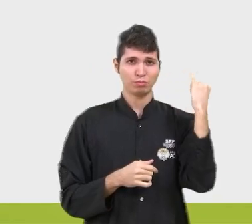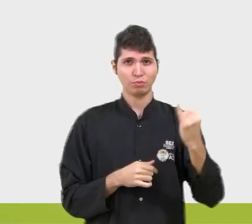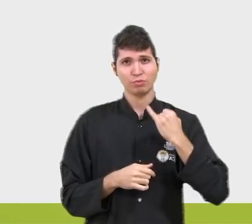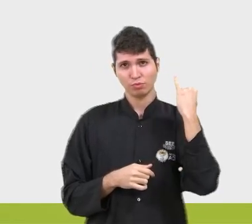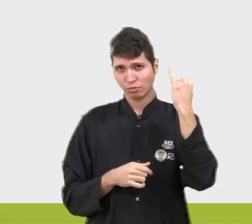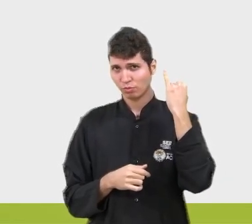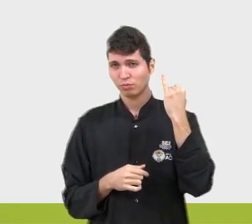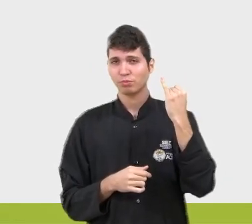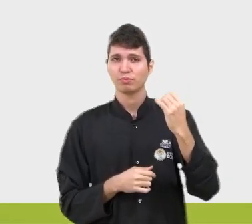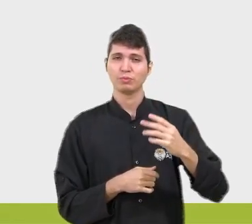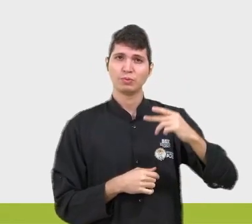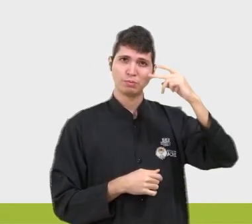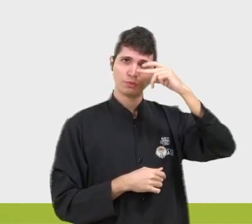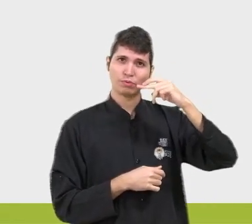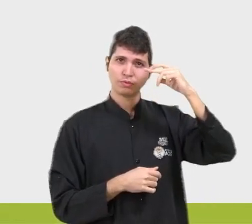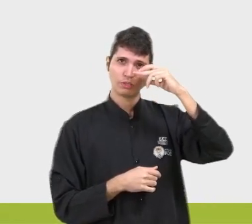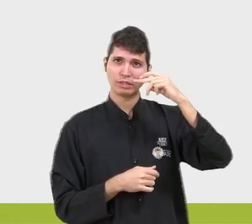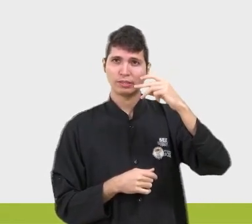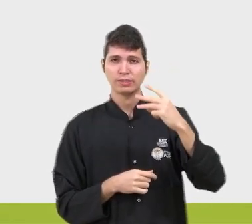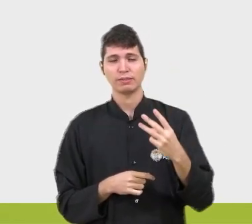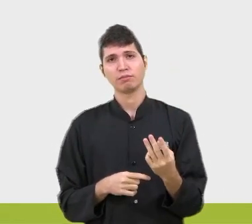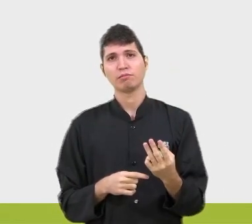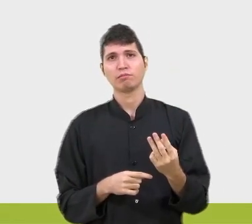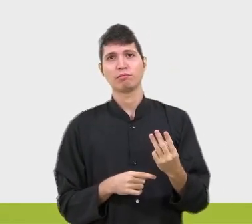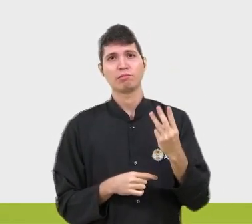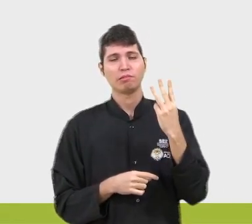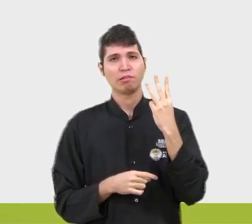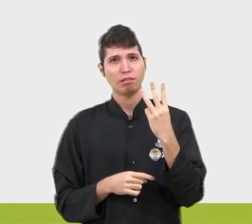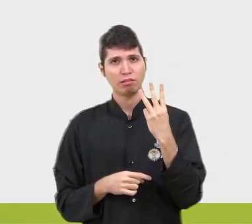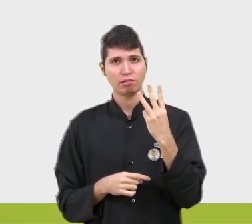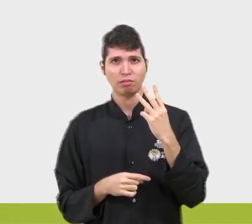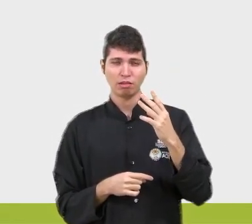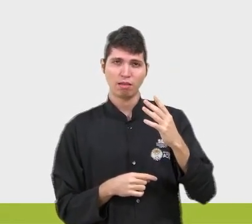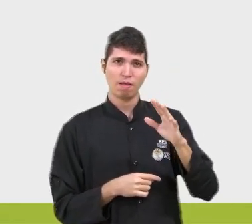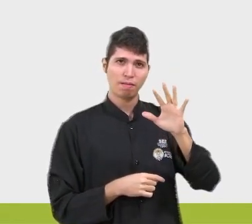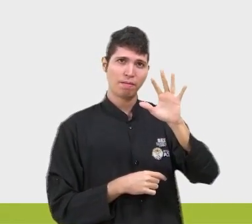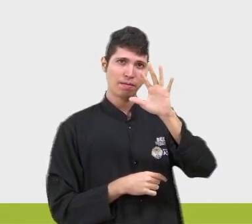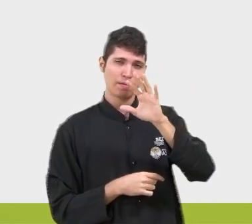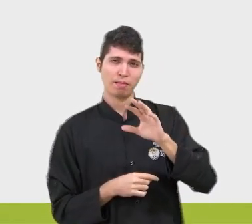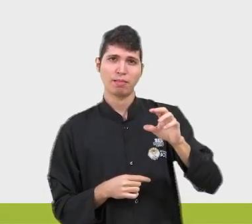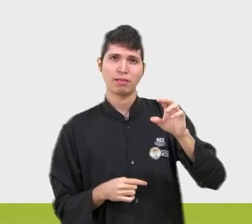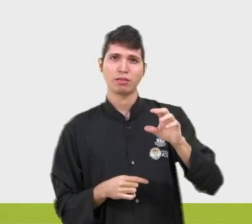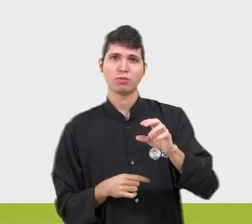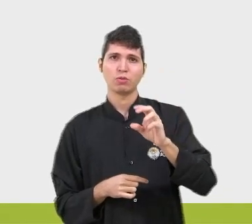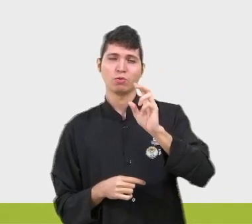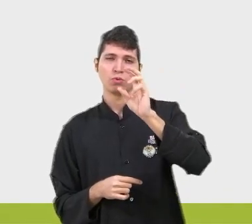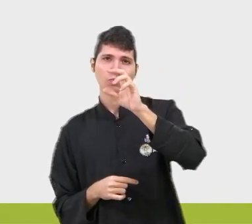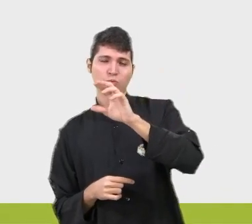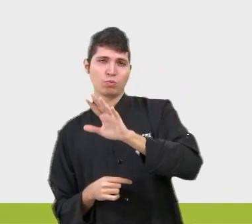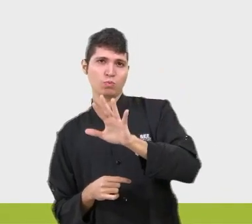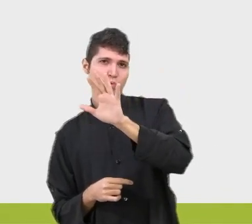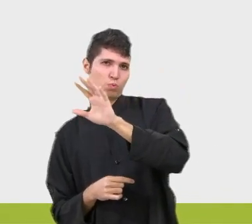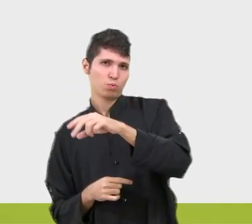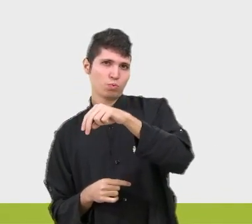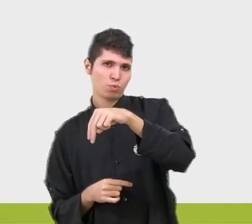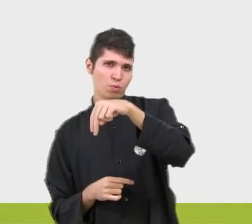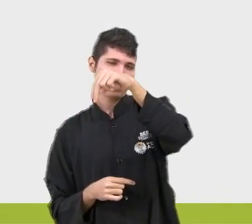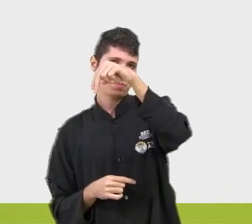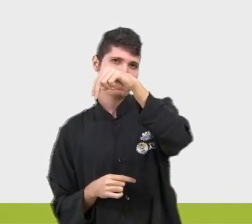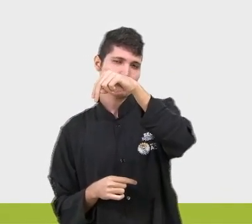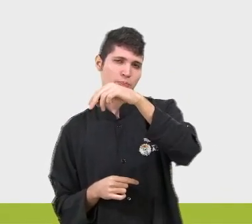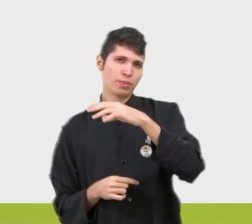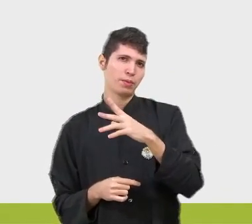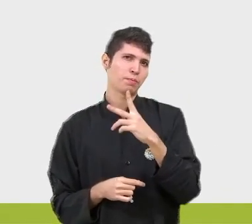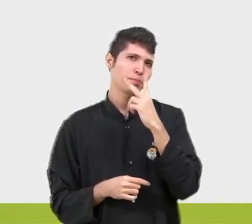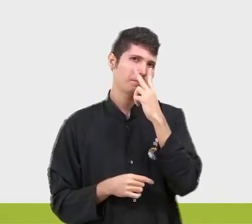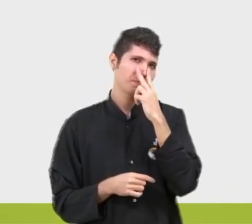3 regionalizações do Brasil, o Nordeste é o que sempre aparece aí com a sua composição mais completa, né? Mais